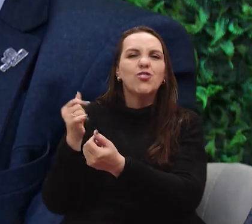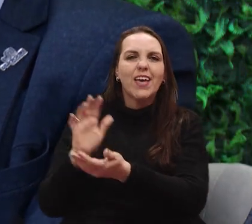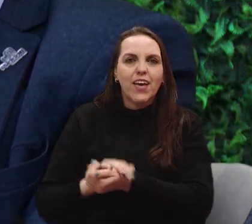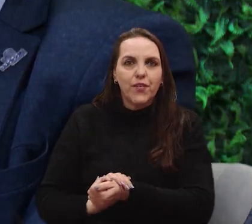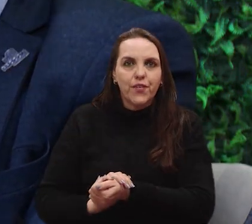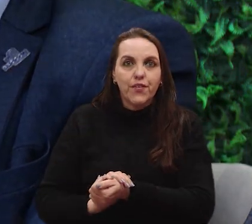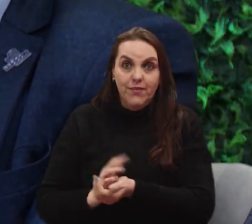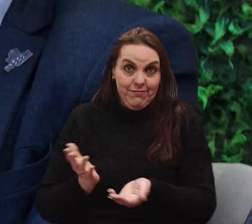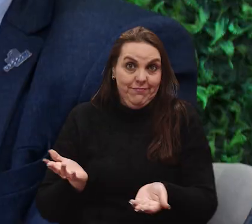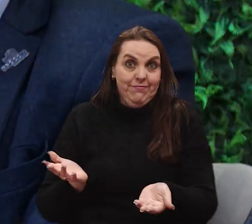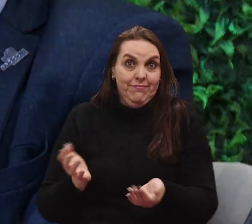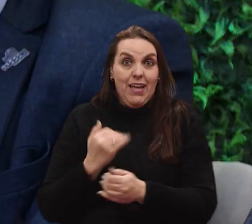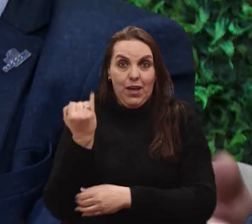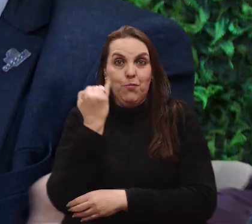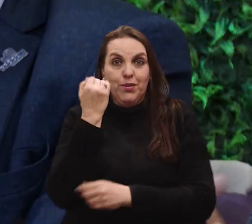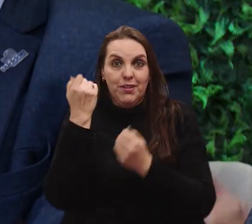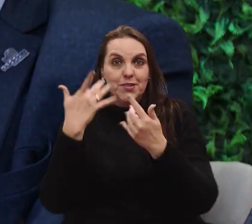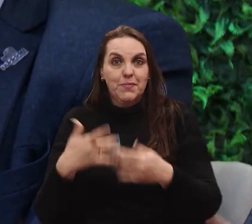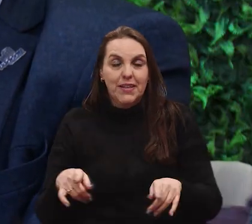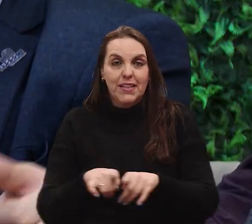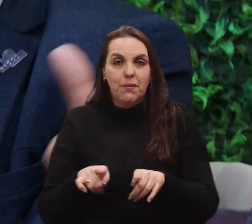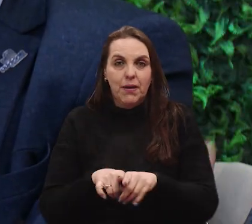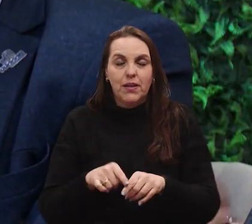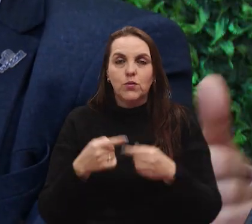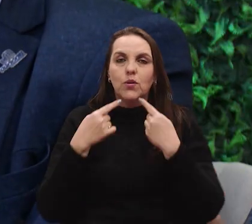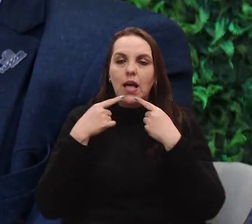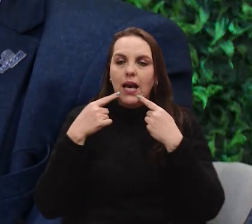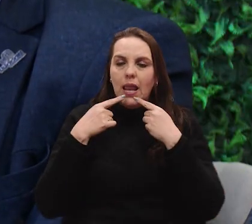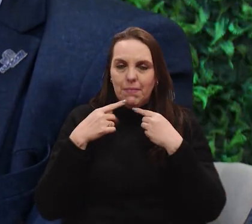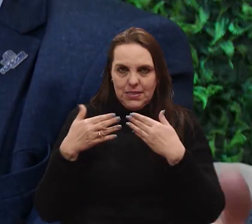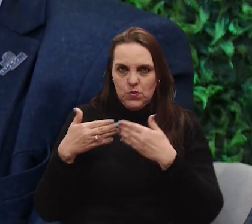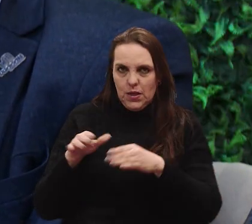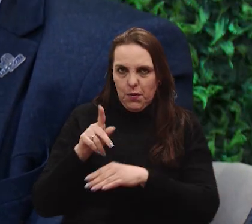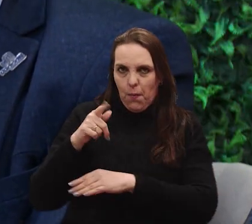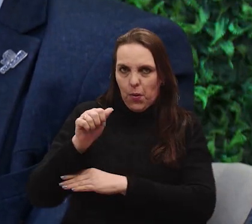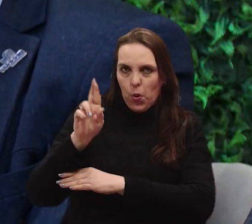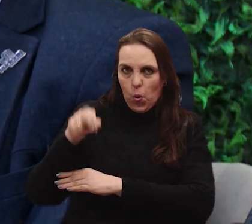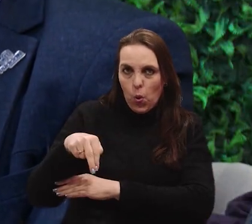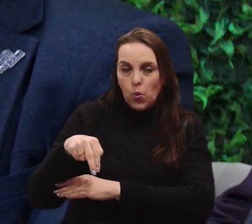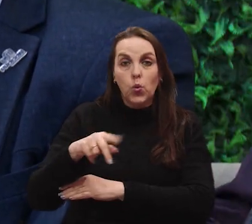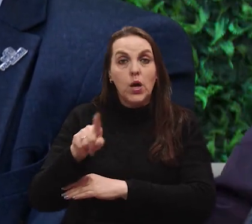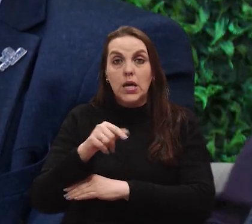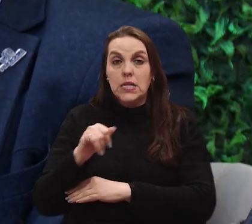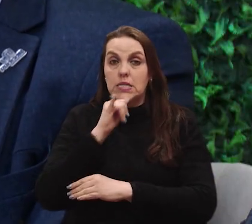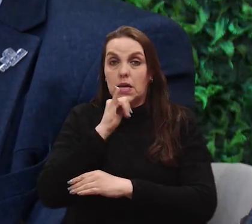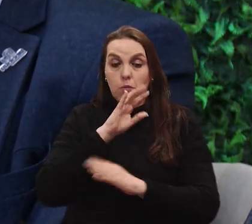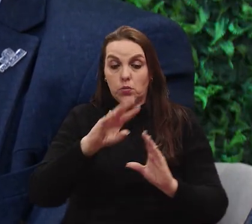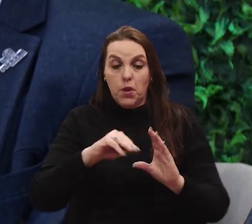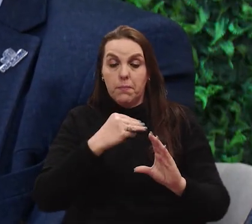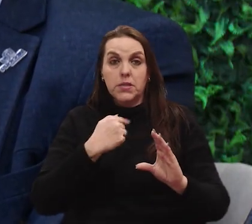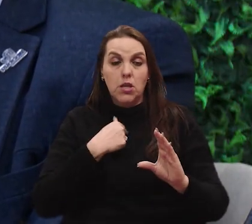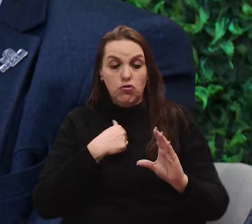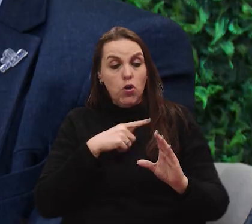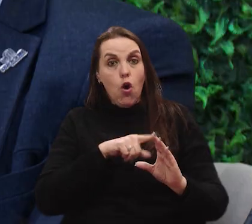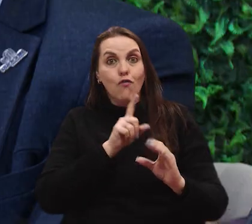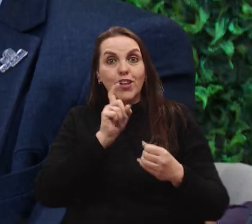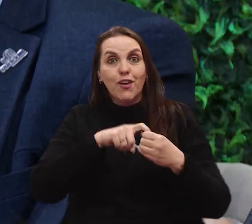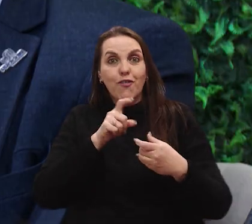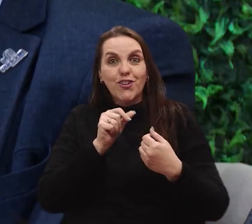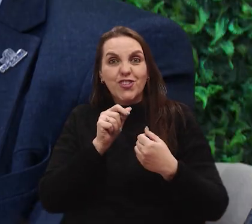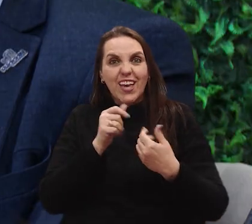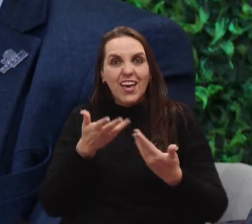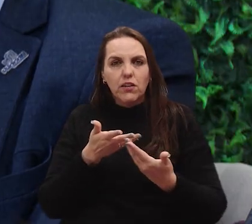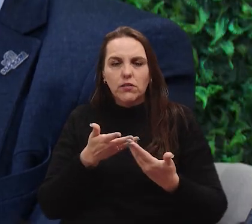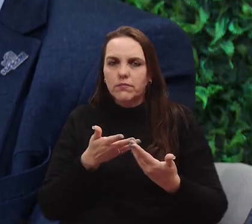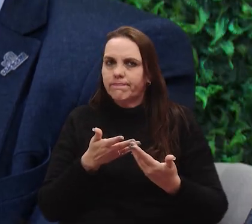bom colocar também, e é bem presente. Tu abriu uma reclamação no Procon lá, ou então a gente viu que tu